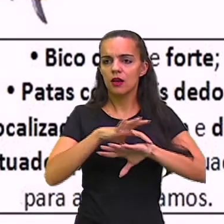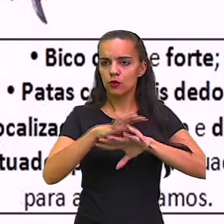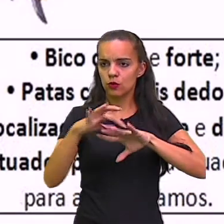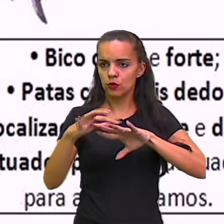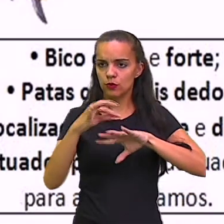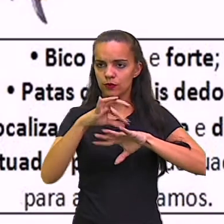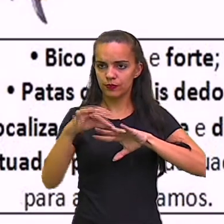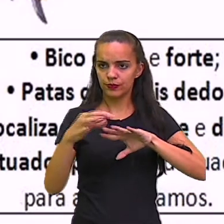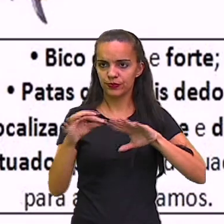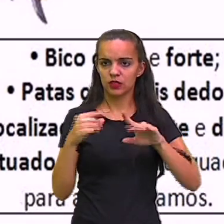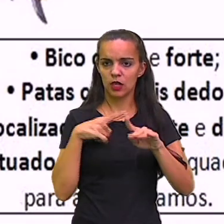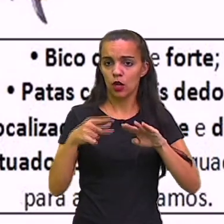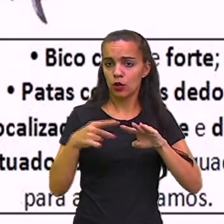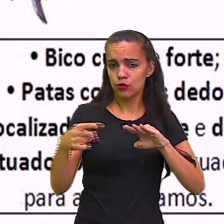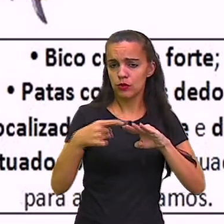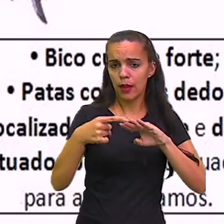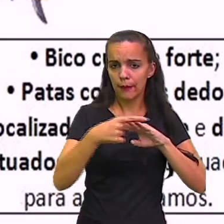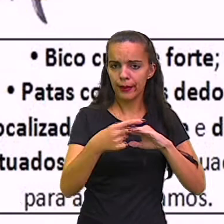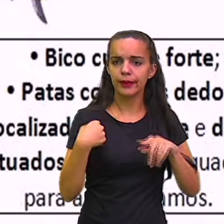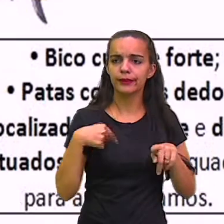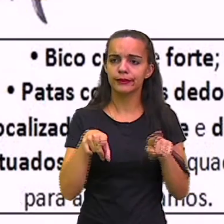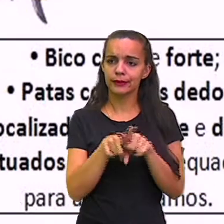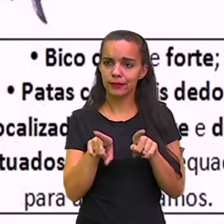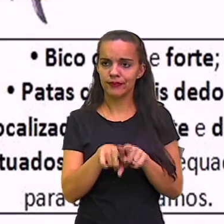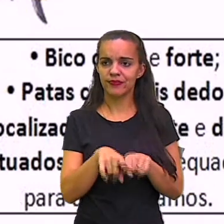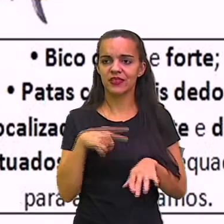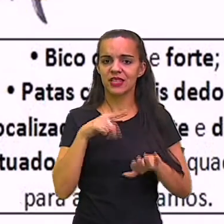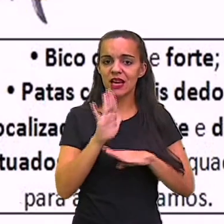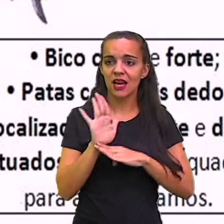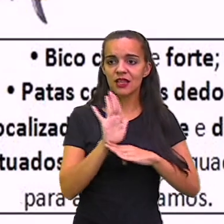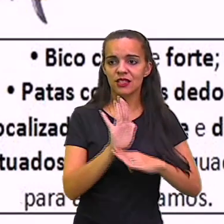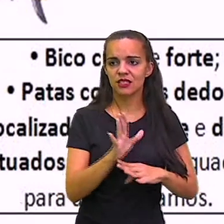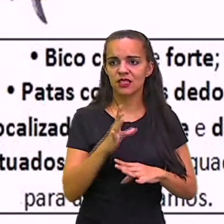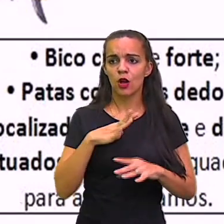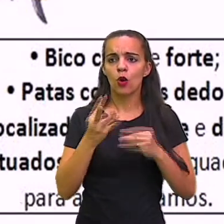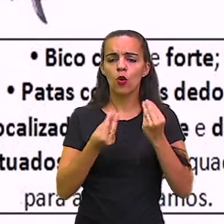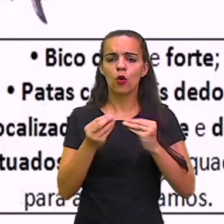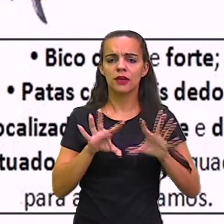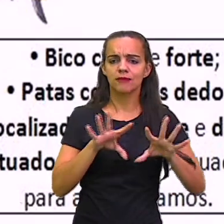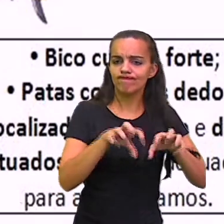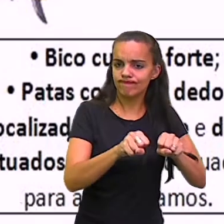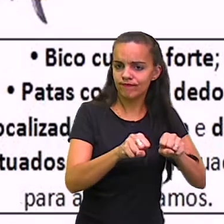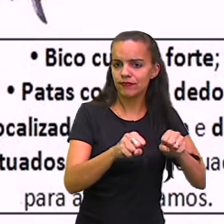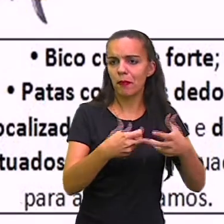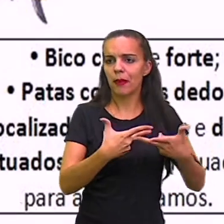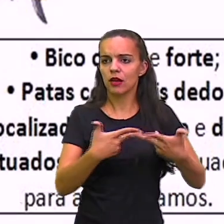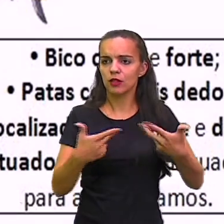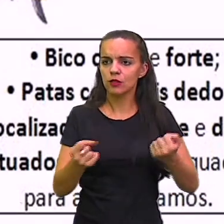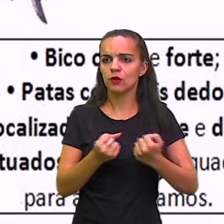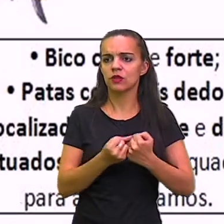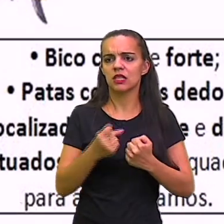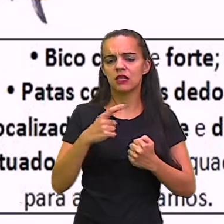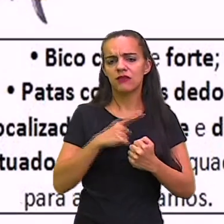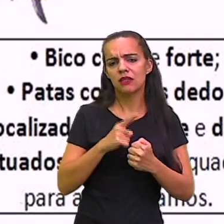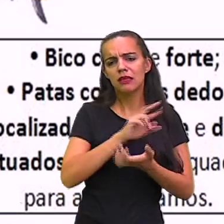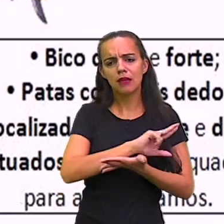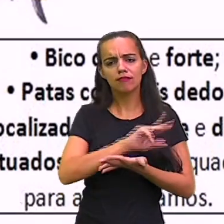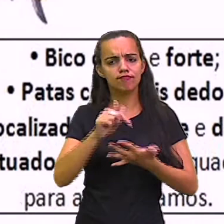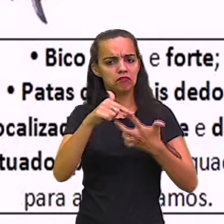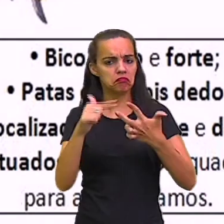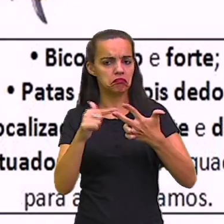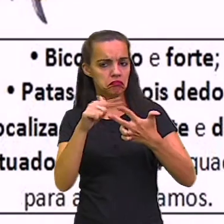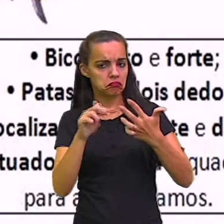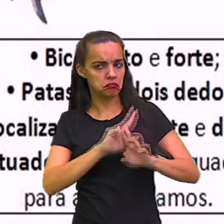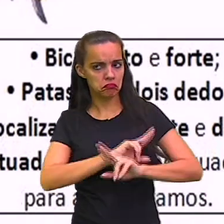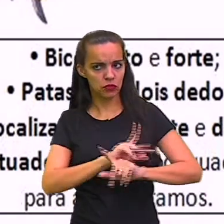arranjo e o tamanho dos dedos dos pés é a forma da garra variam de acordo com as formas de vida